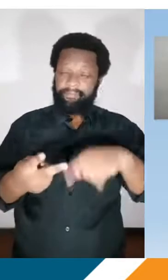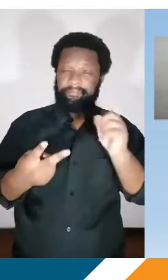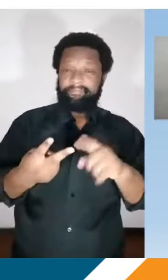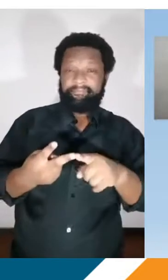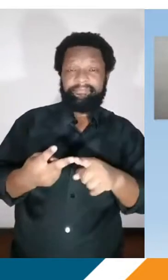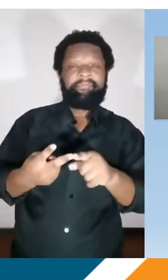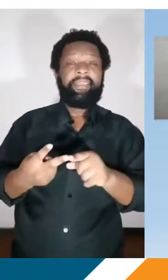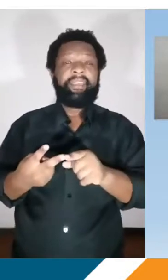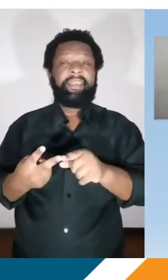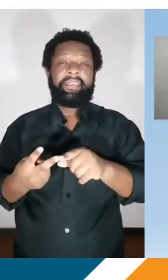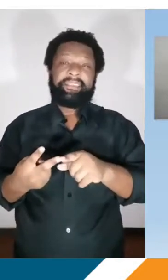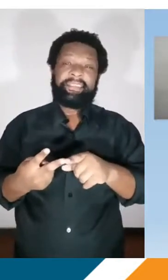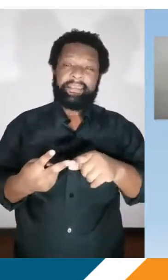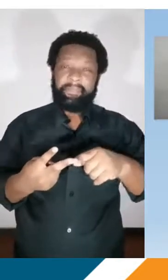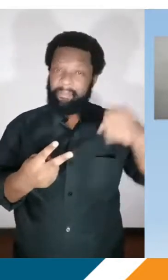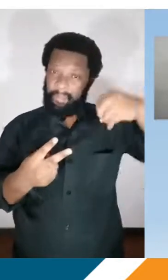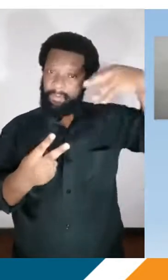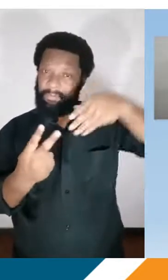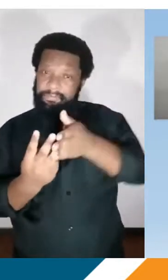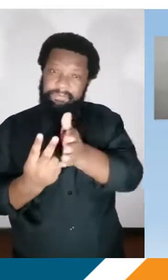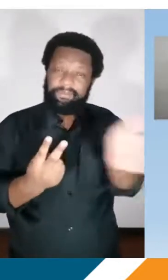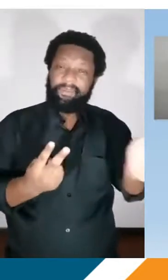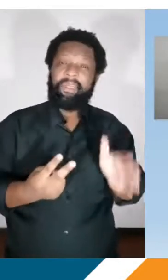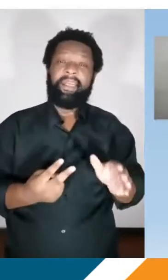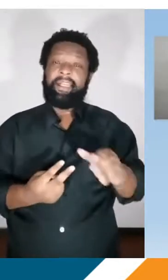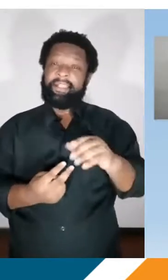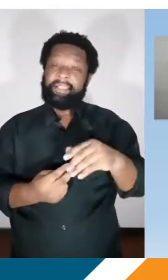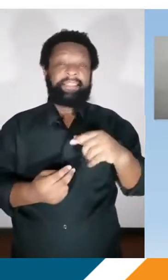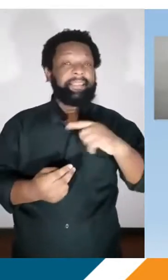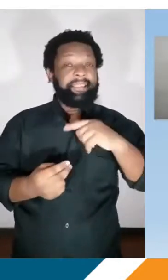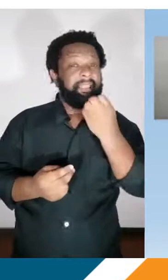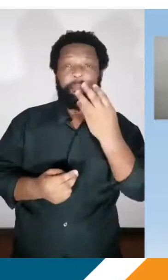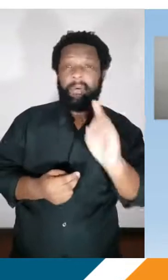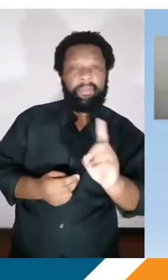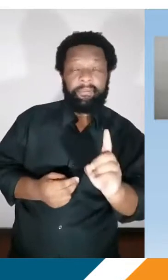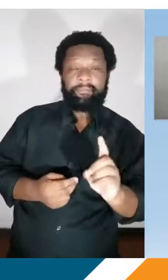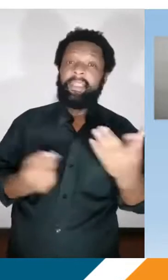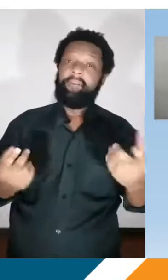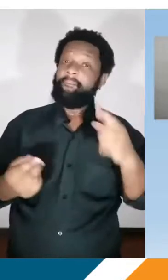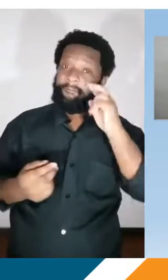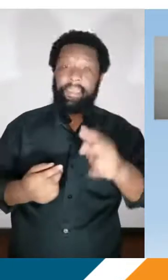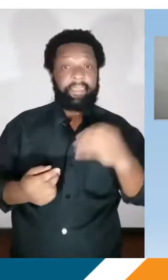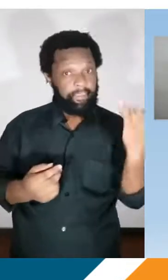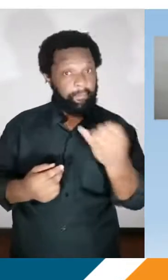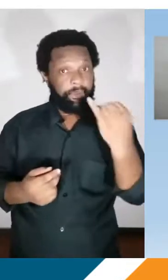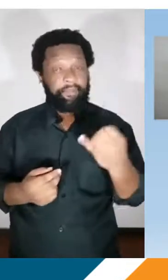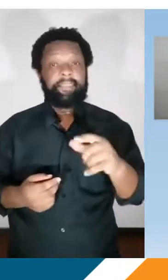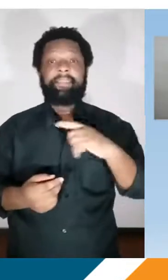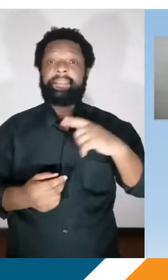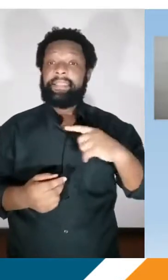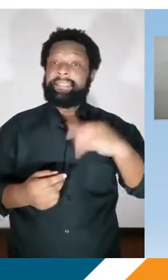também tinha uma talidomida, mas desviava a luz para a esquerda, que era uma levógira. Então repara como que é importante